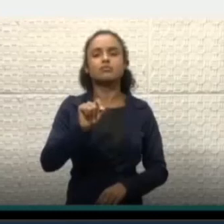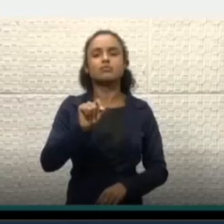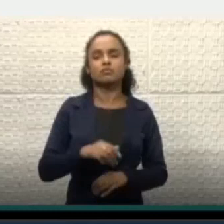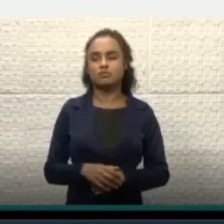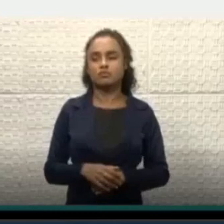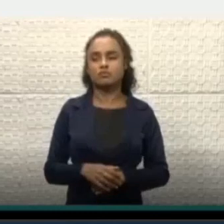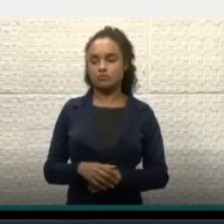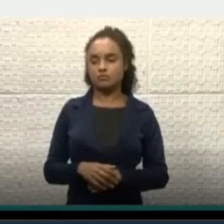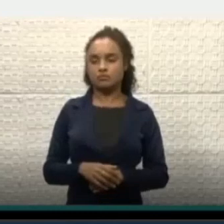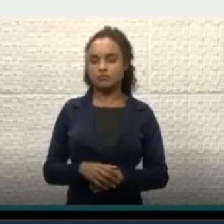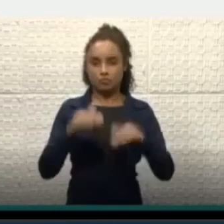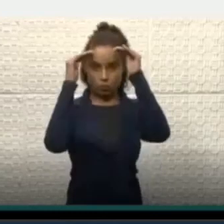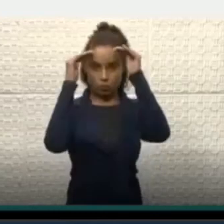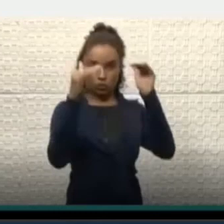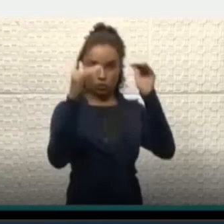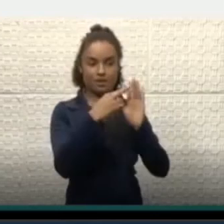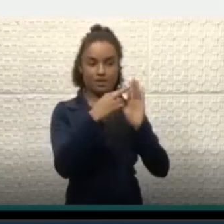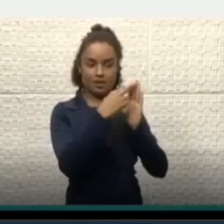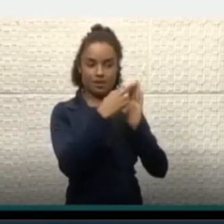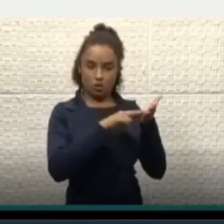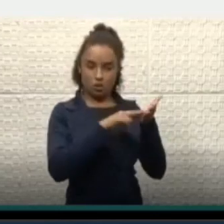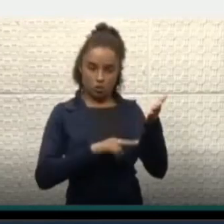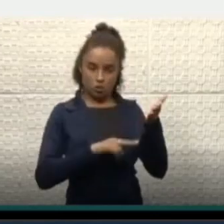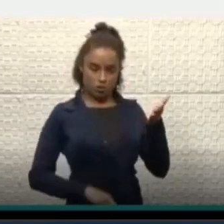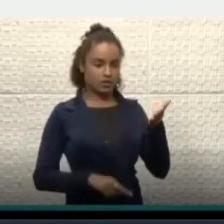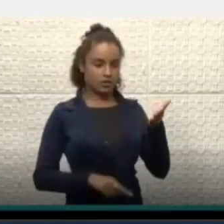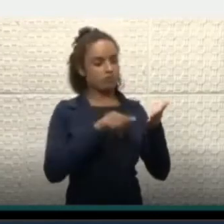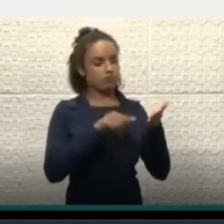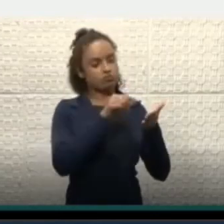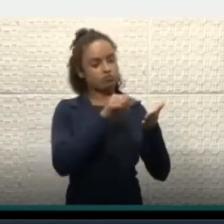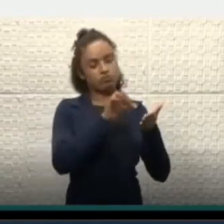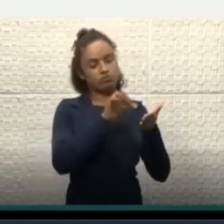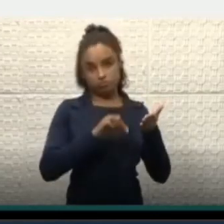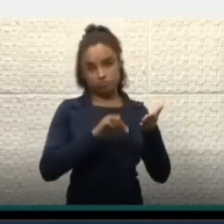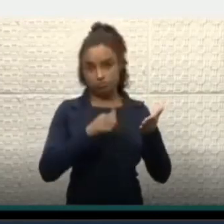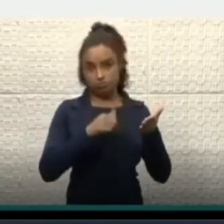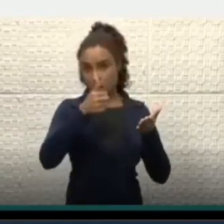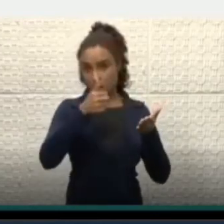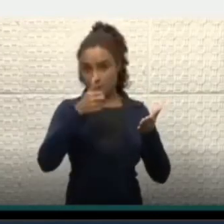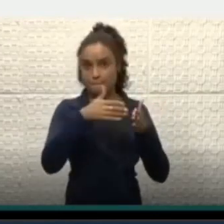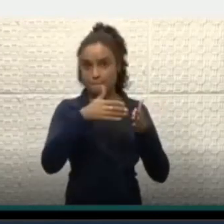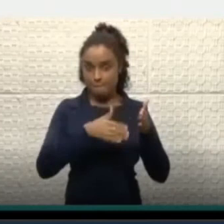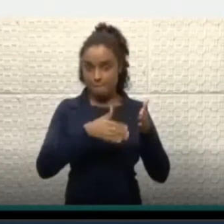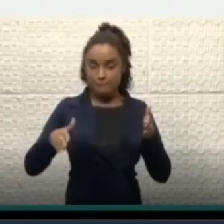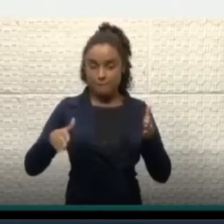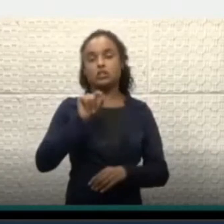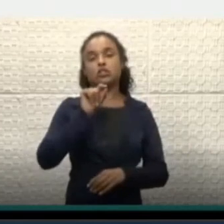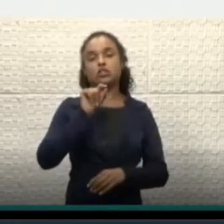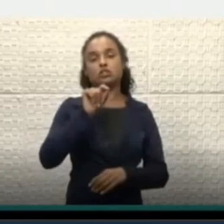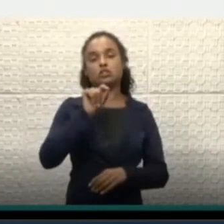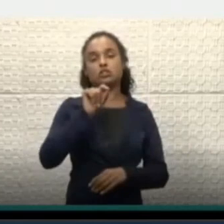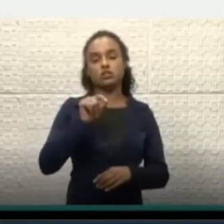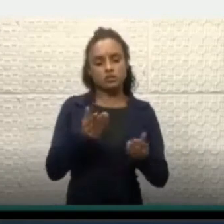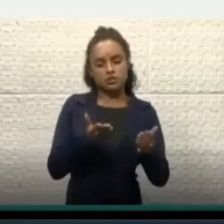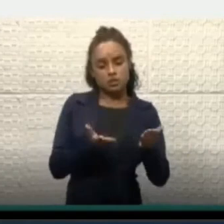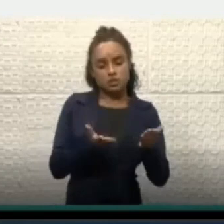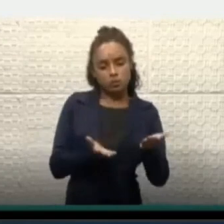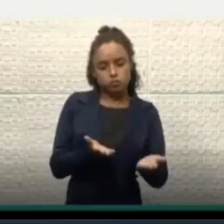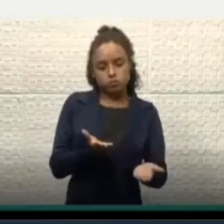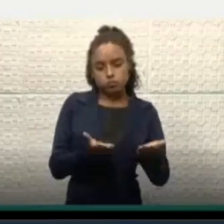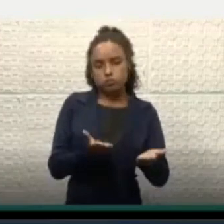açúcar, pelo roteiro, nós vamos seguir o roteiro. Nós vamos utilizar a primeira parte dessa preparação da amostra, nós vamos fazer uma